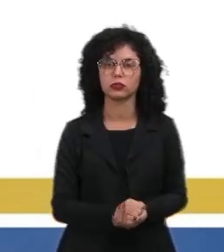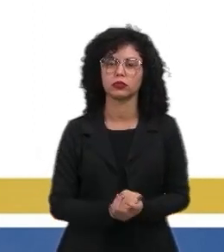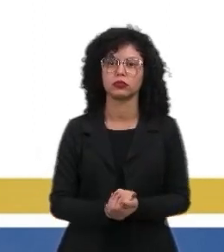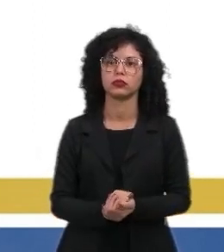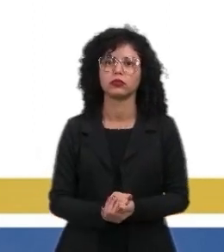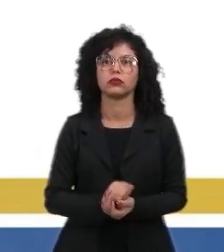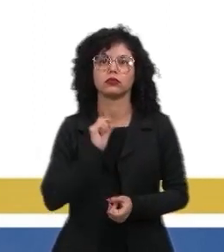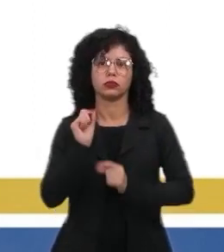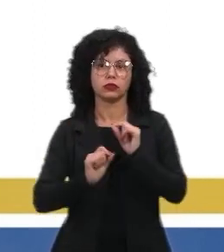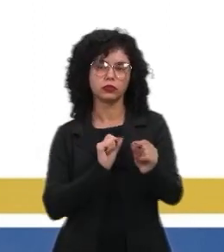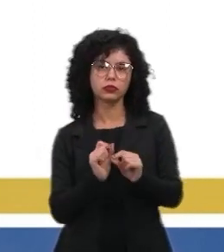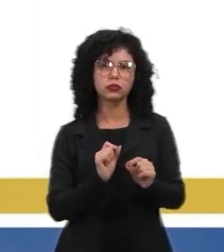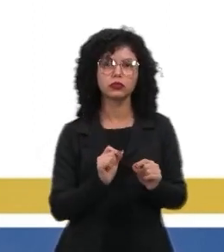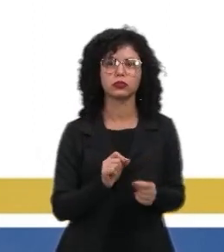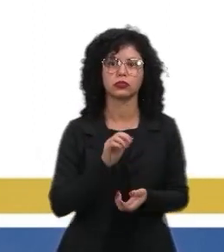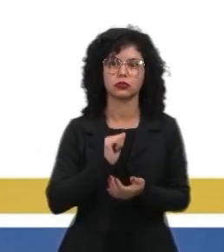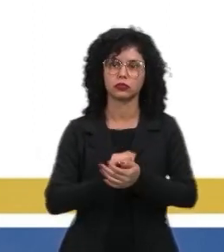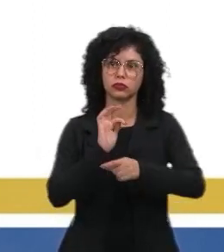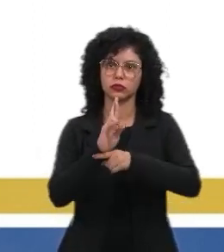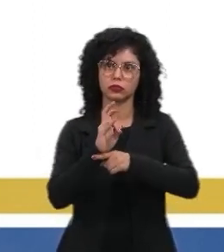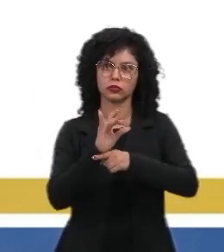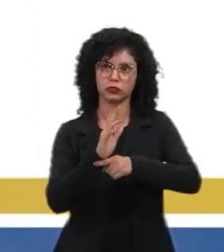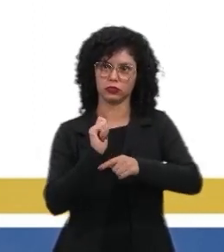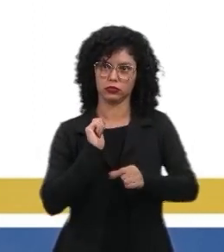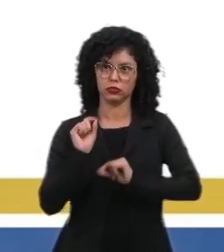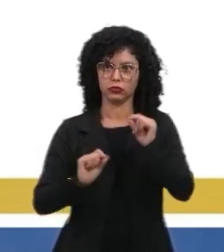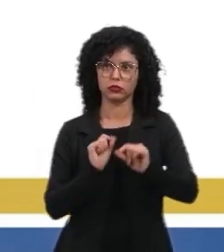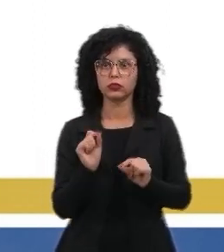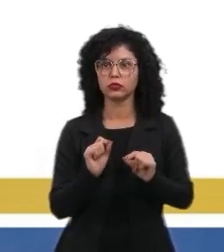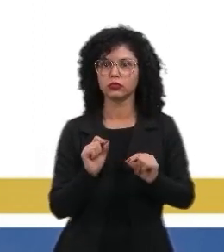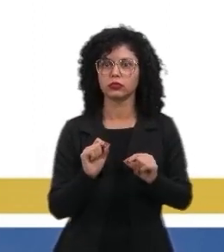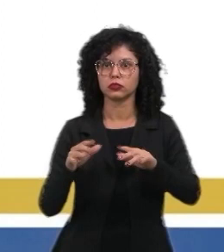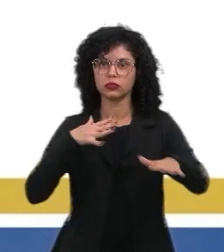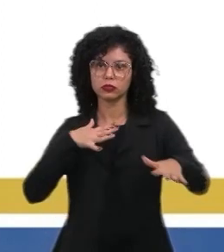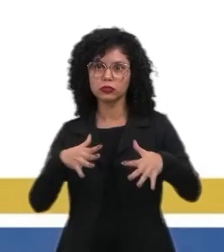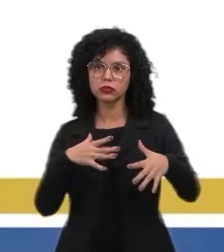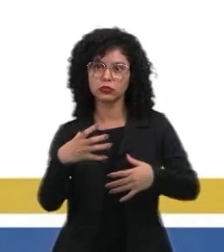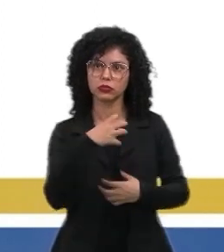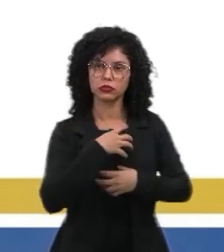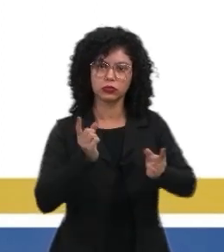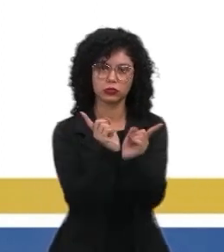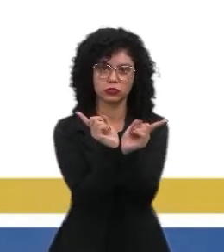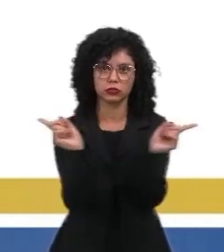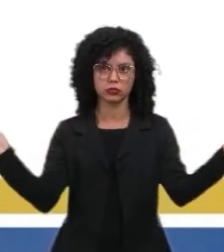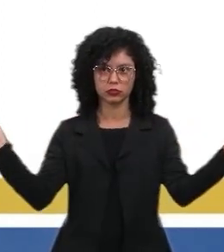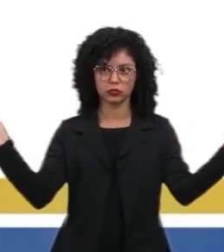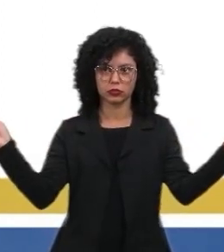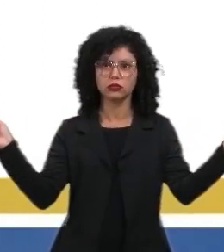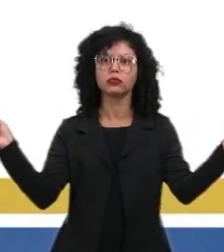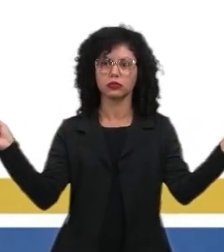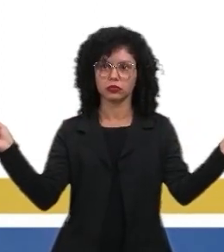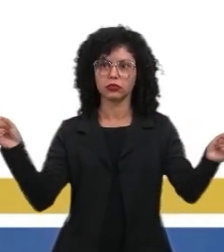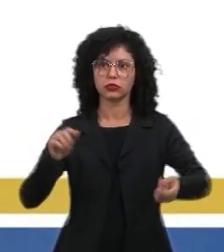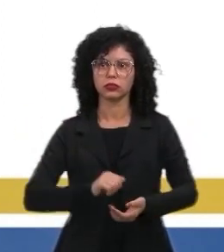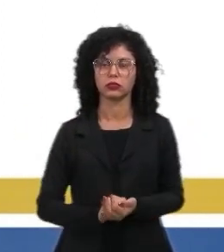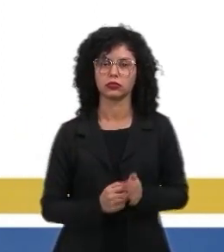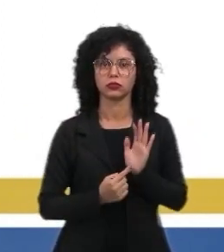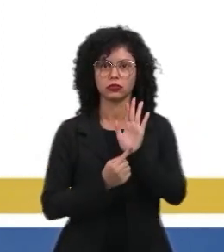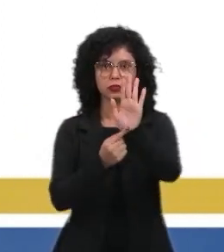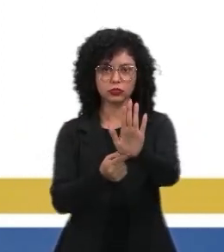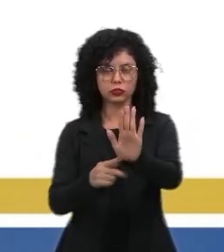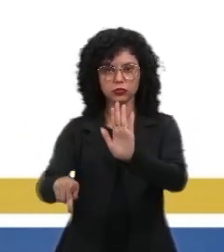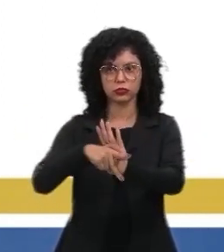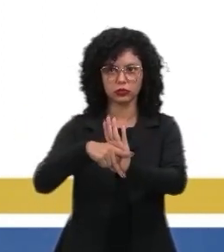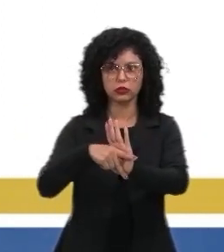da trajetória. O movimento retrógrado é aquele cujo deslocamento do móvel se dá no sentido contrário ao da orientação da